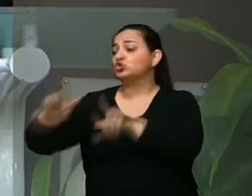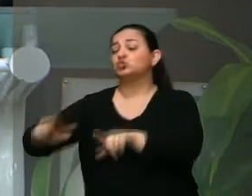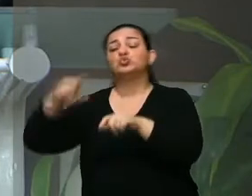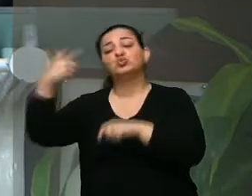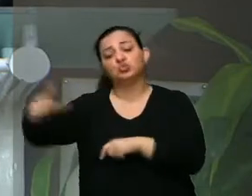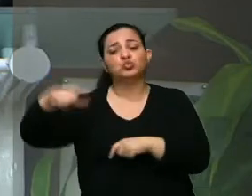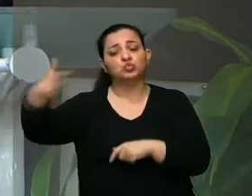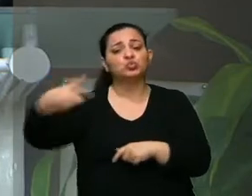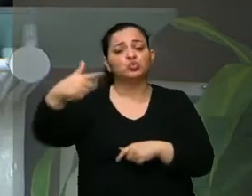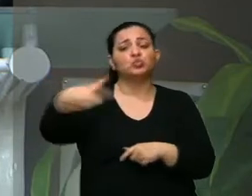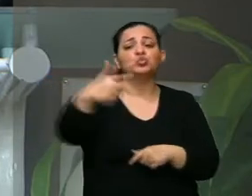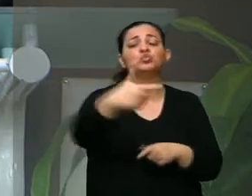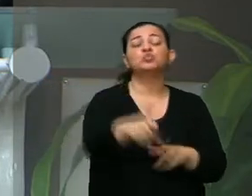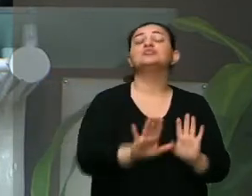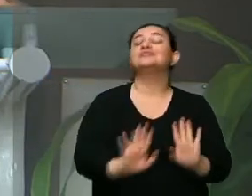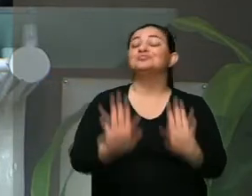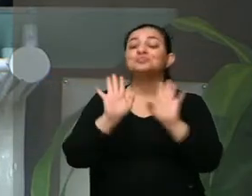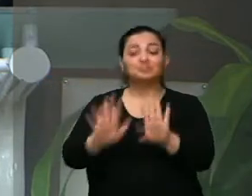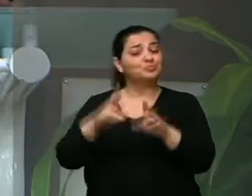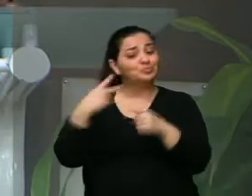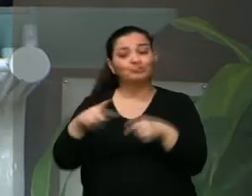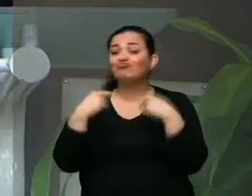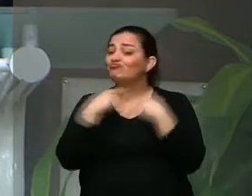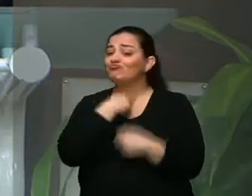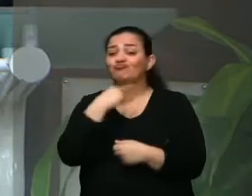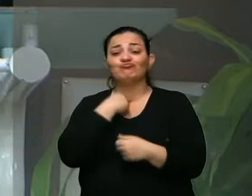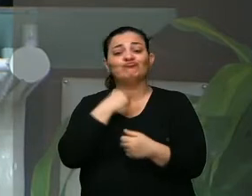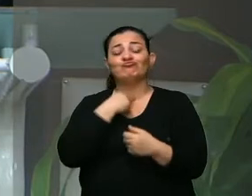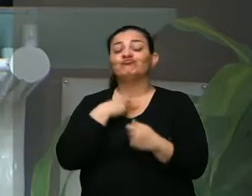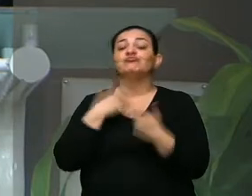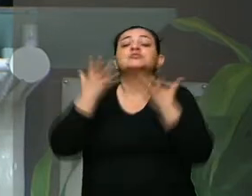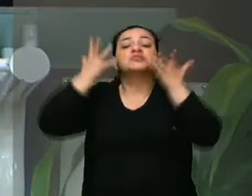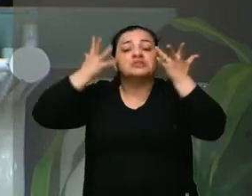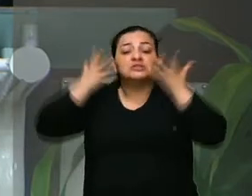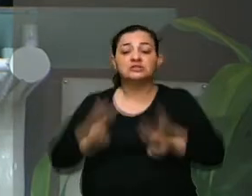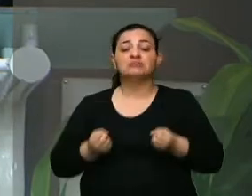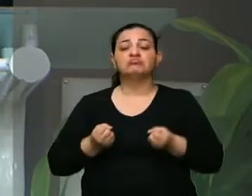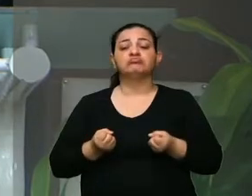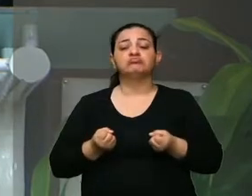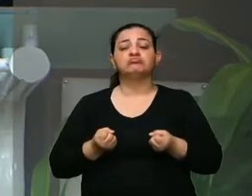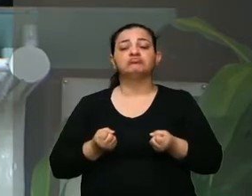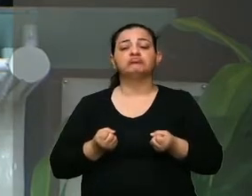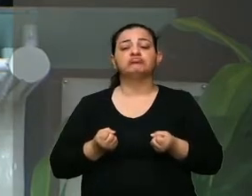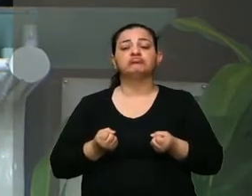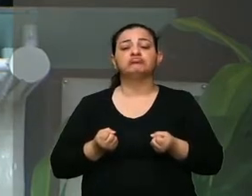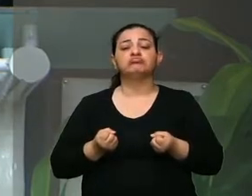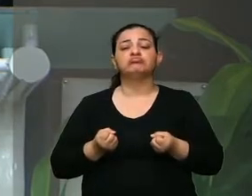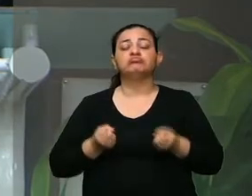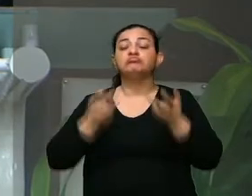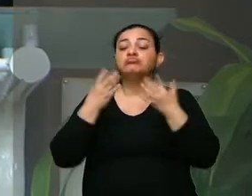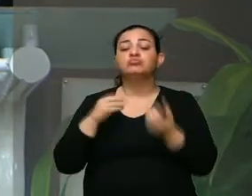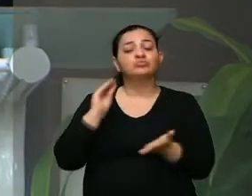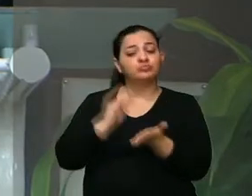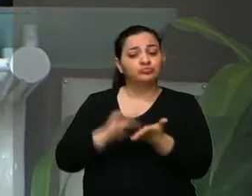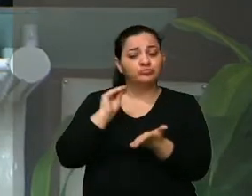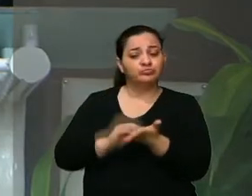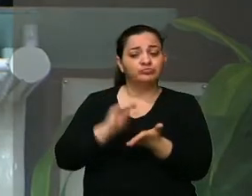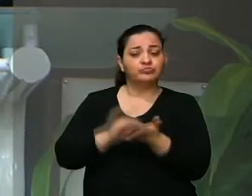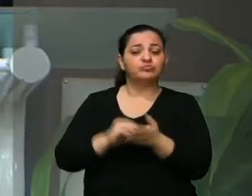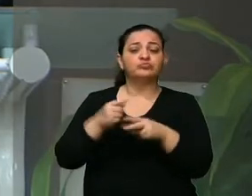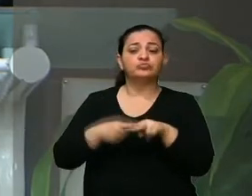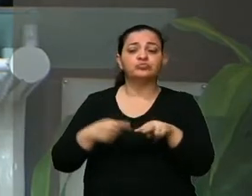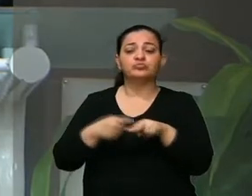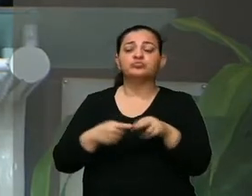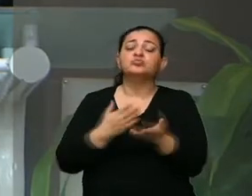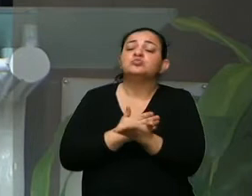na outra e vai mas você não pode se permitir que pura ausência dessas roupas você